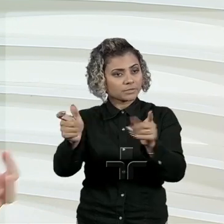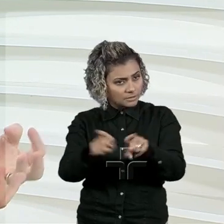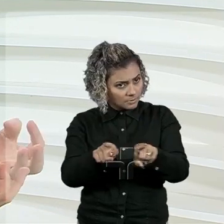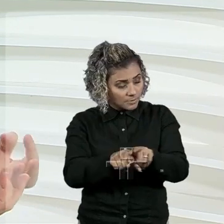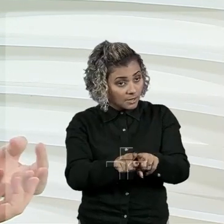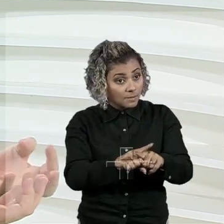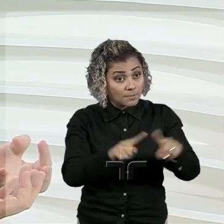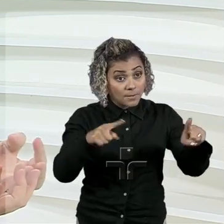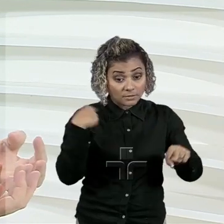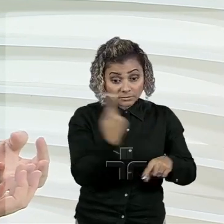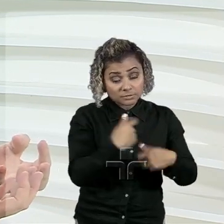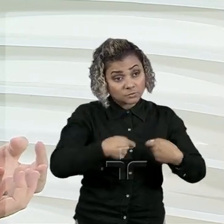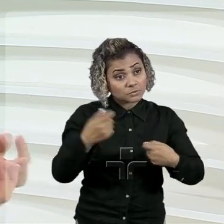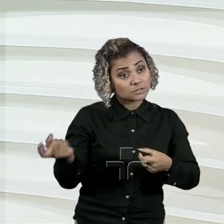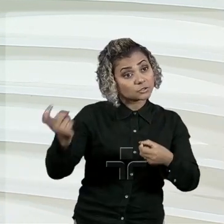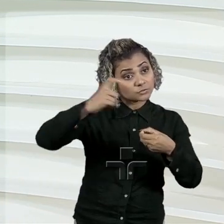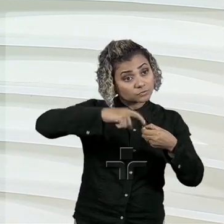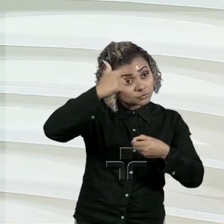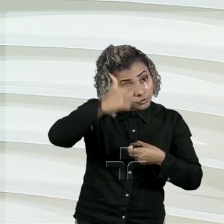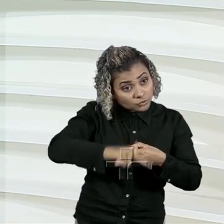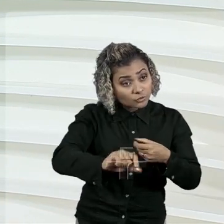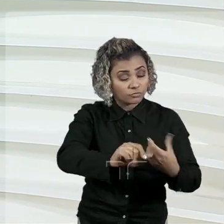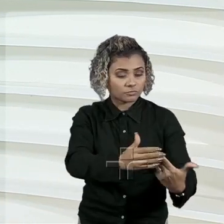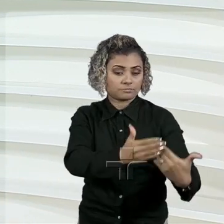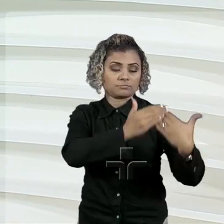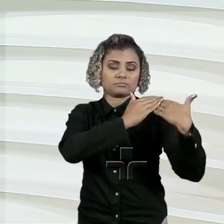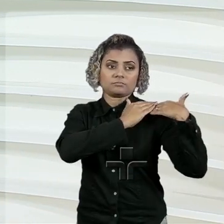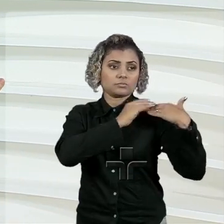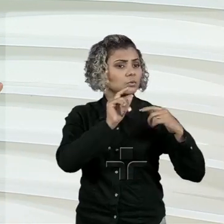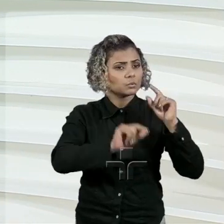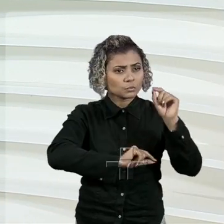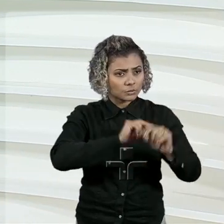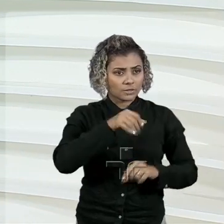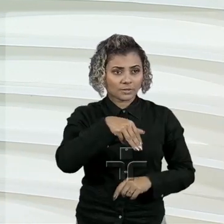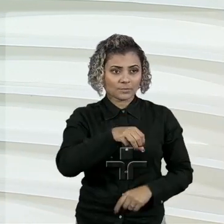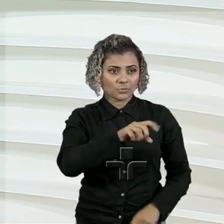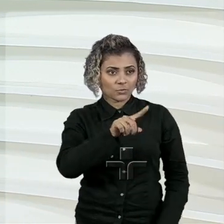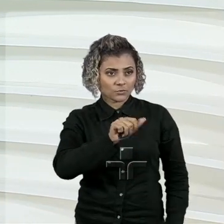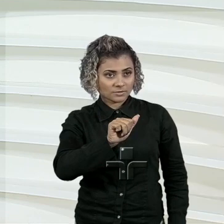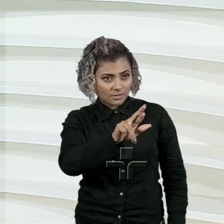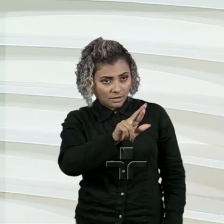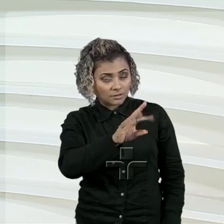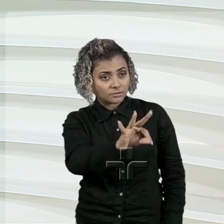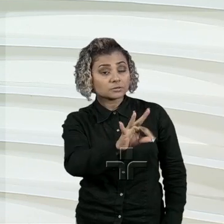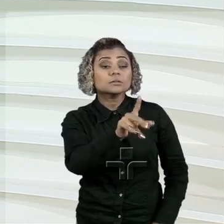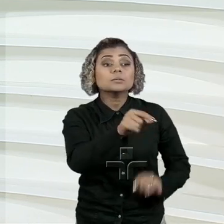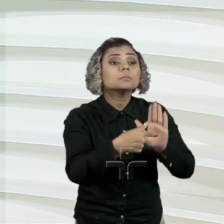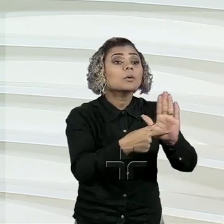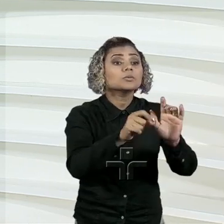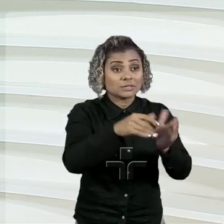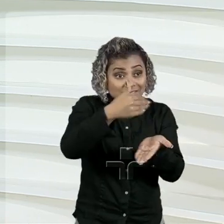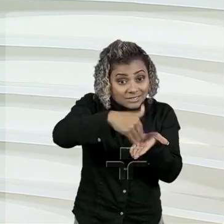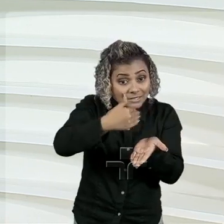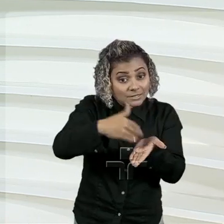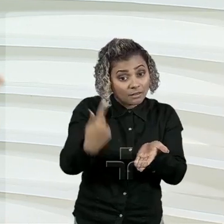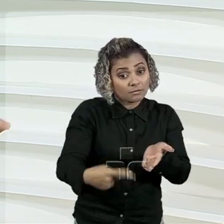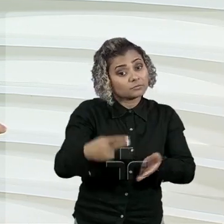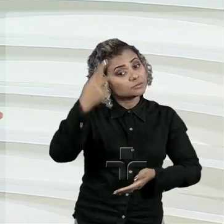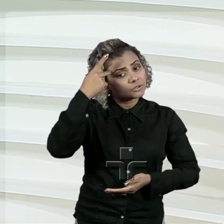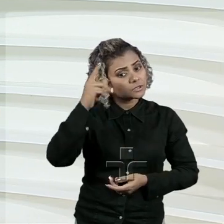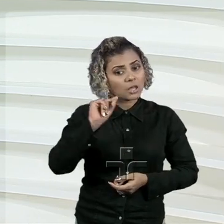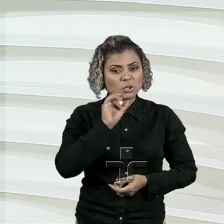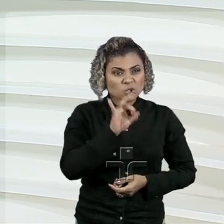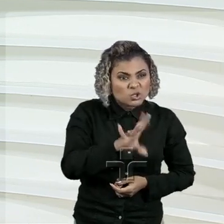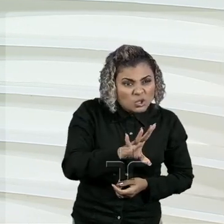trazer de novo para a responsabilidade. A Mozart falou uma coisa importante, né? O secretário de Estado não é secretário de uma